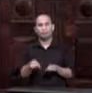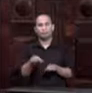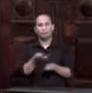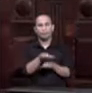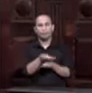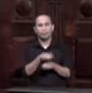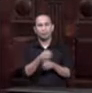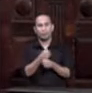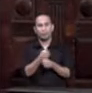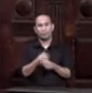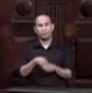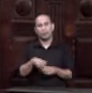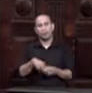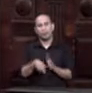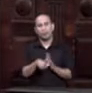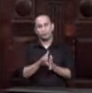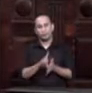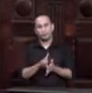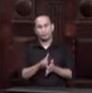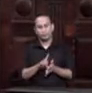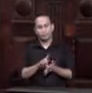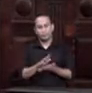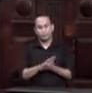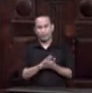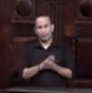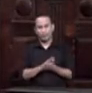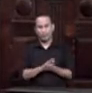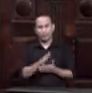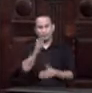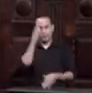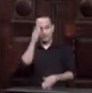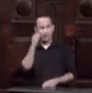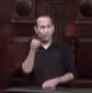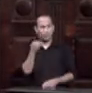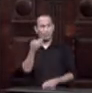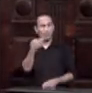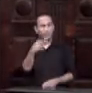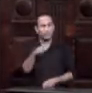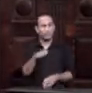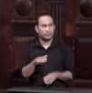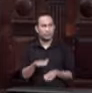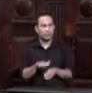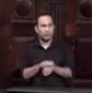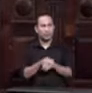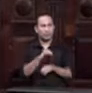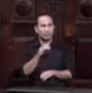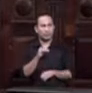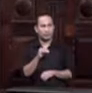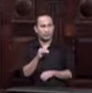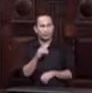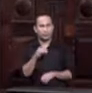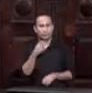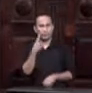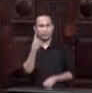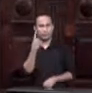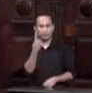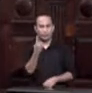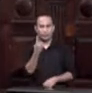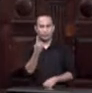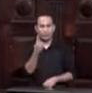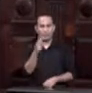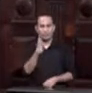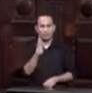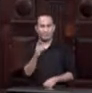ano anterior? Em nenhuma. Sabe quanto aumentou, deputado Dica, no último ano? Em R$1